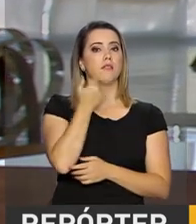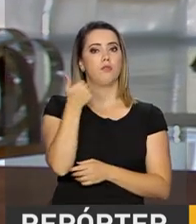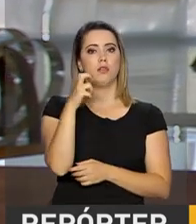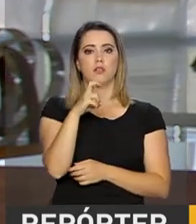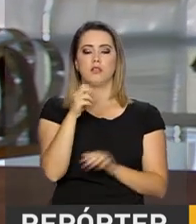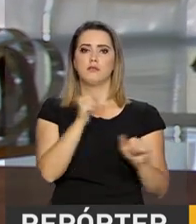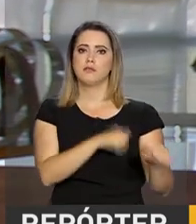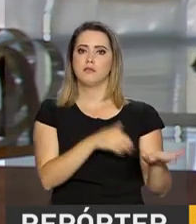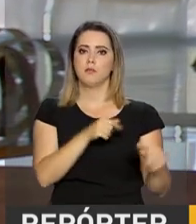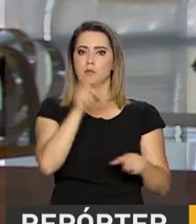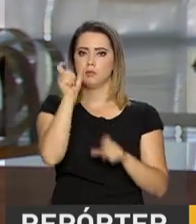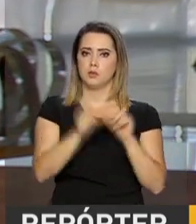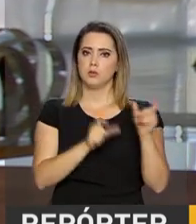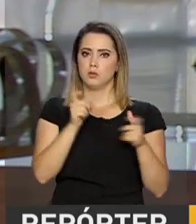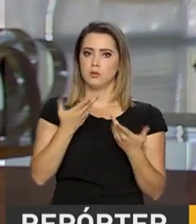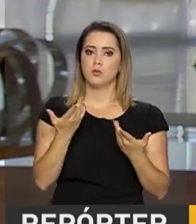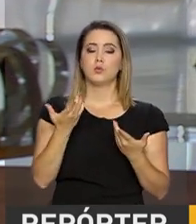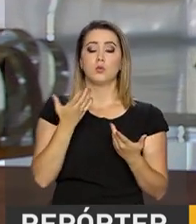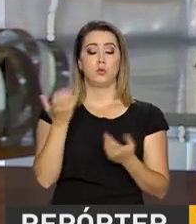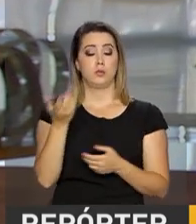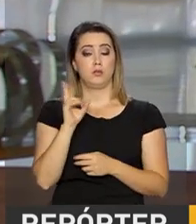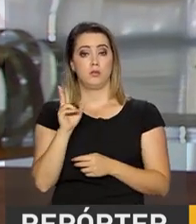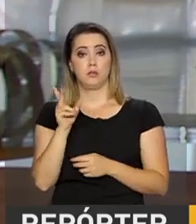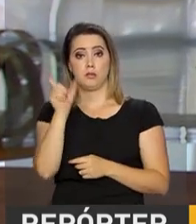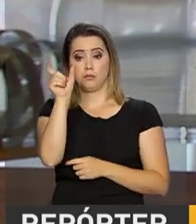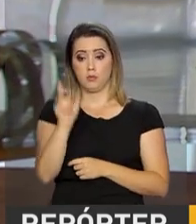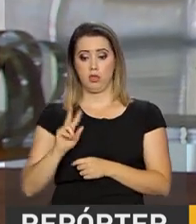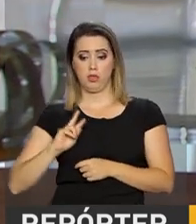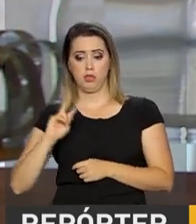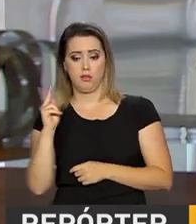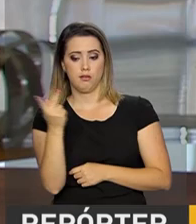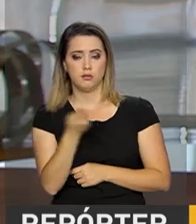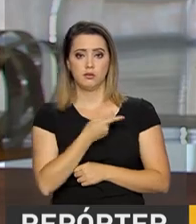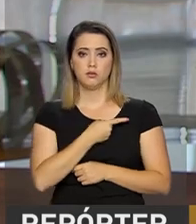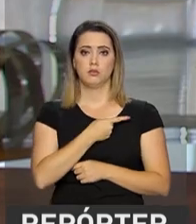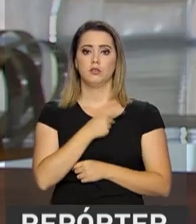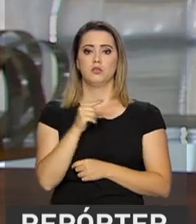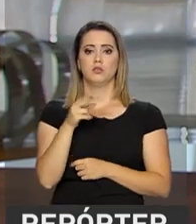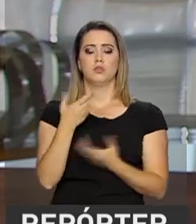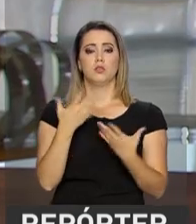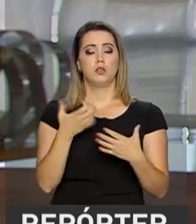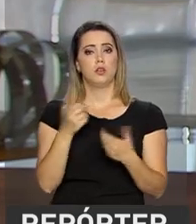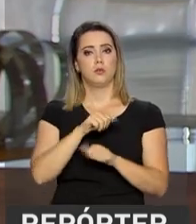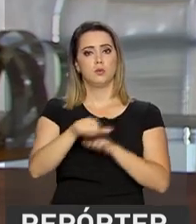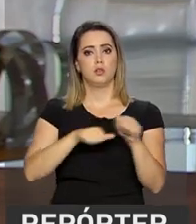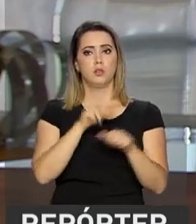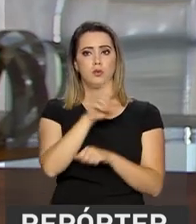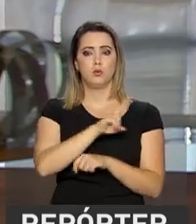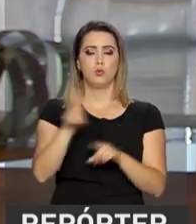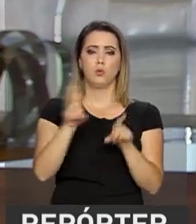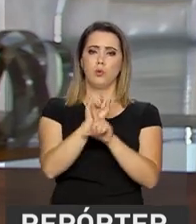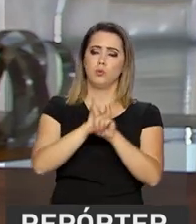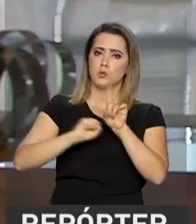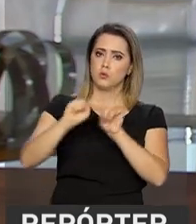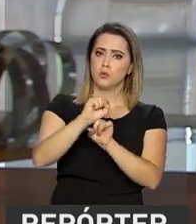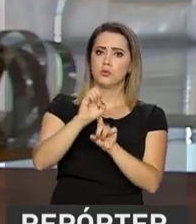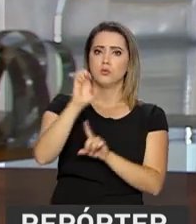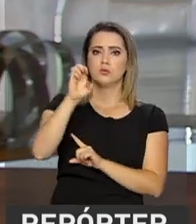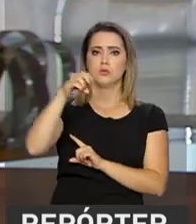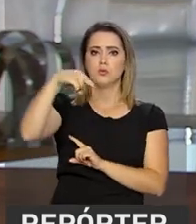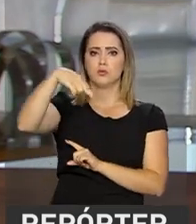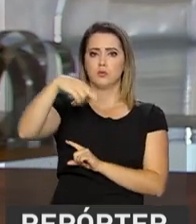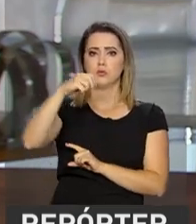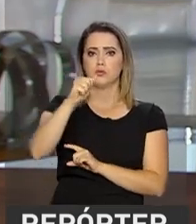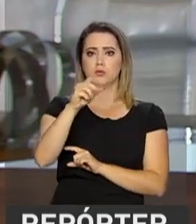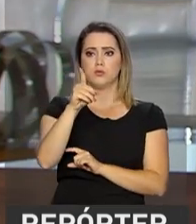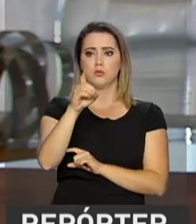para os candidatos transexuais enviarem pedidos para o uso do nome social no enade o exame nacional de